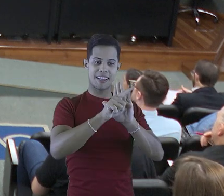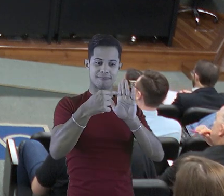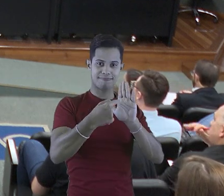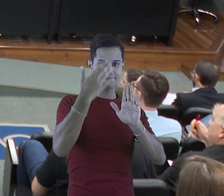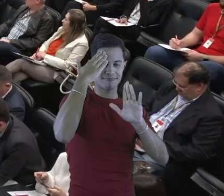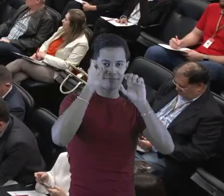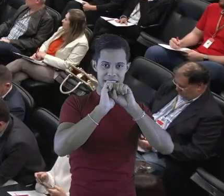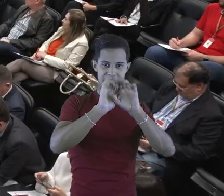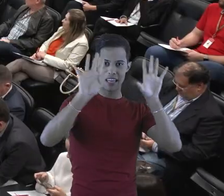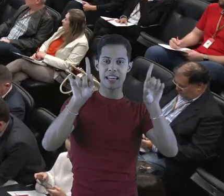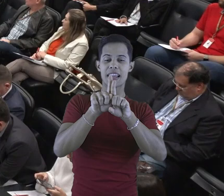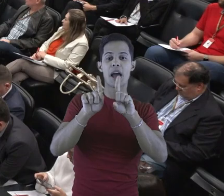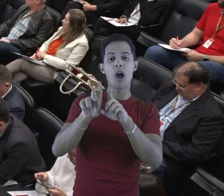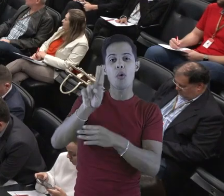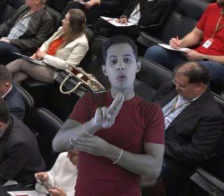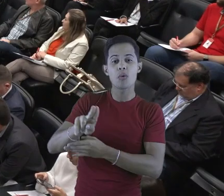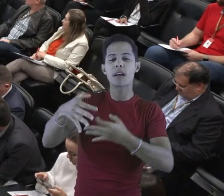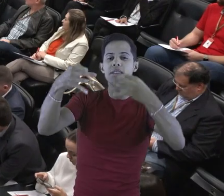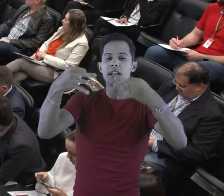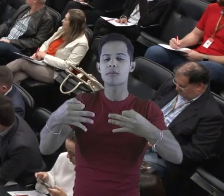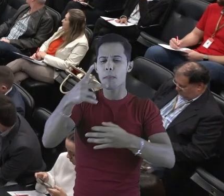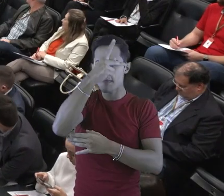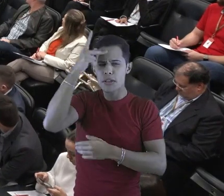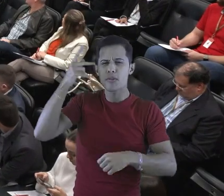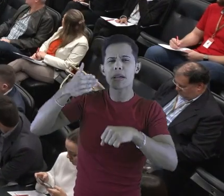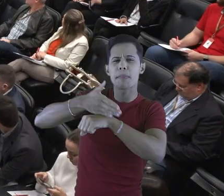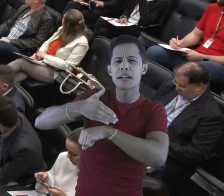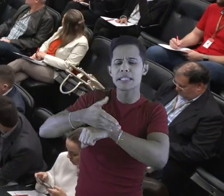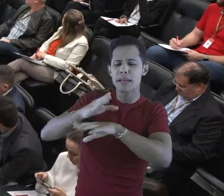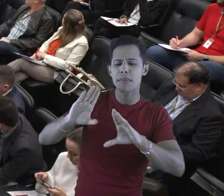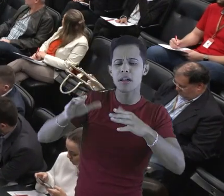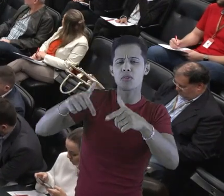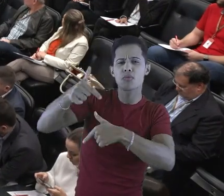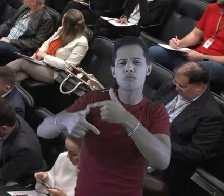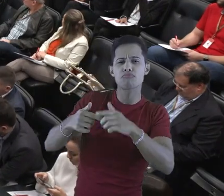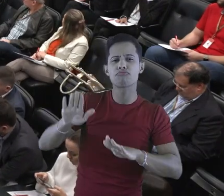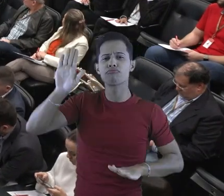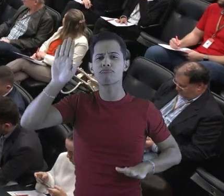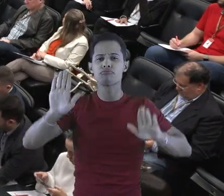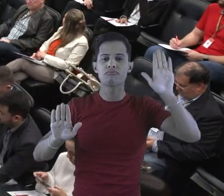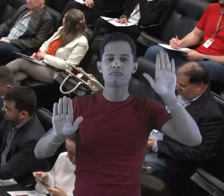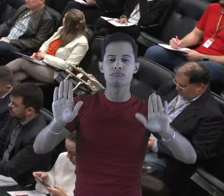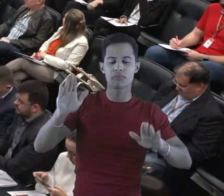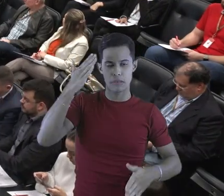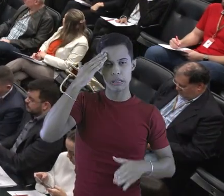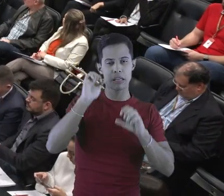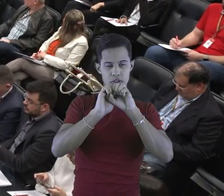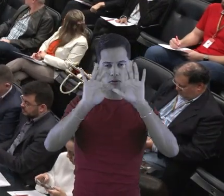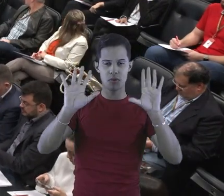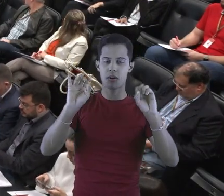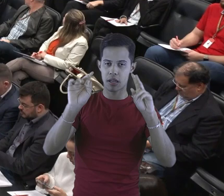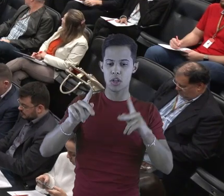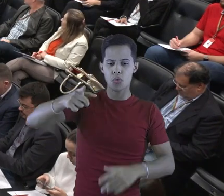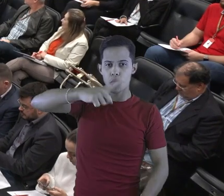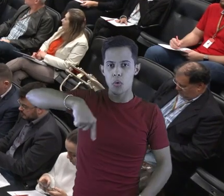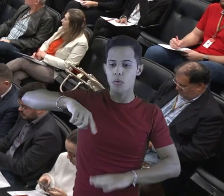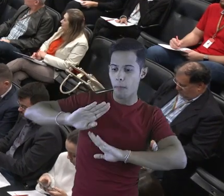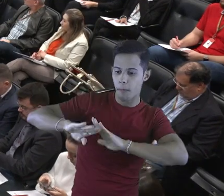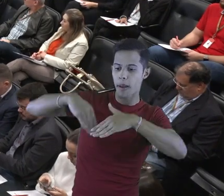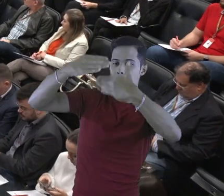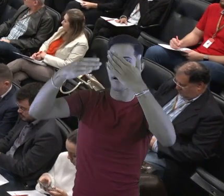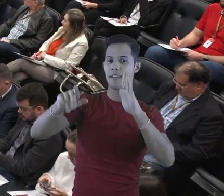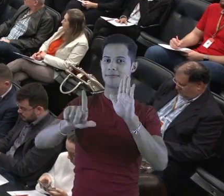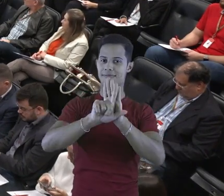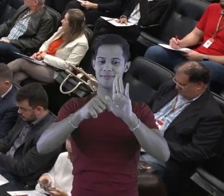trabalho de LGPD aqui? Só para entender. Então, vocês, obviamente, já estão bem avançados em relação à lei. A gente vai